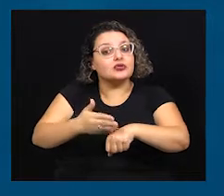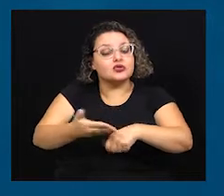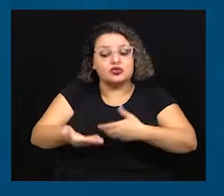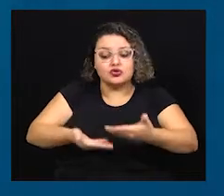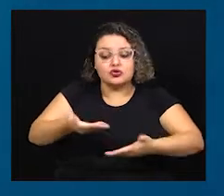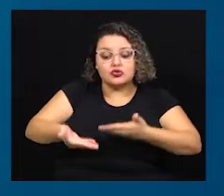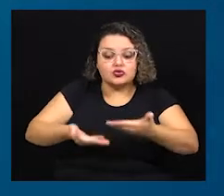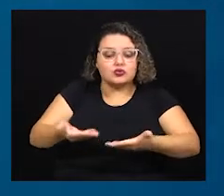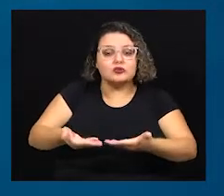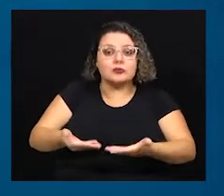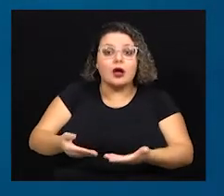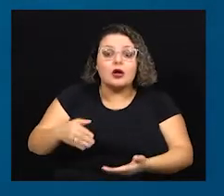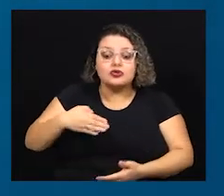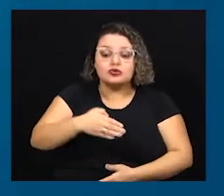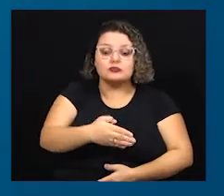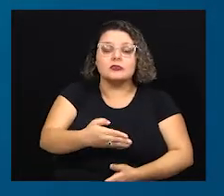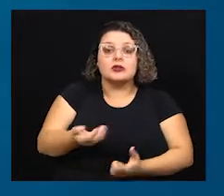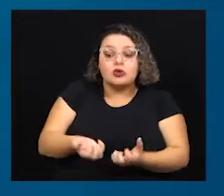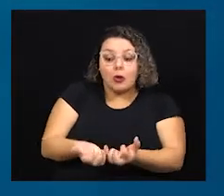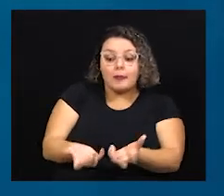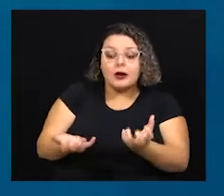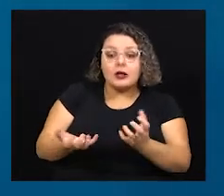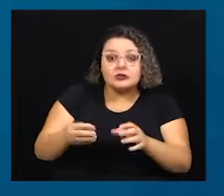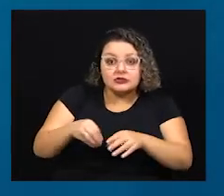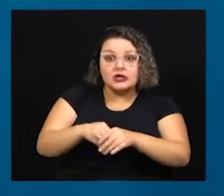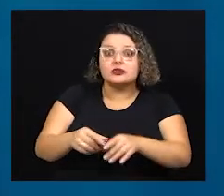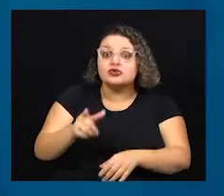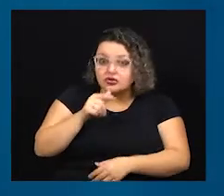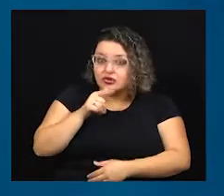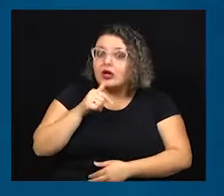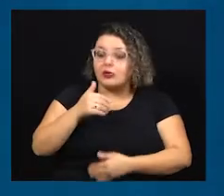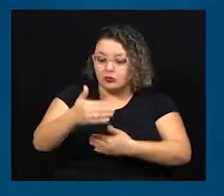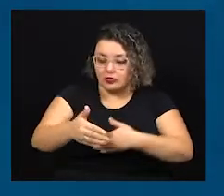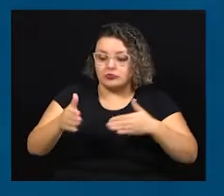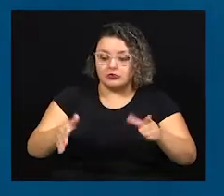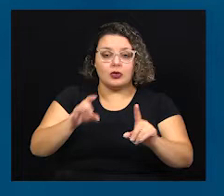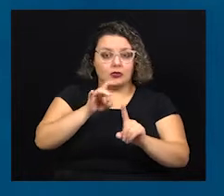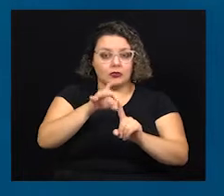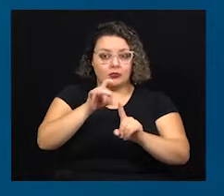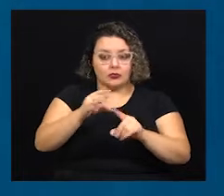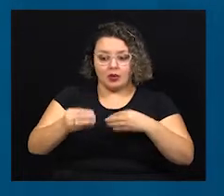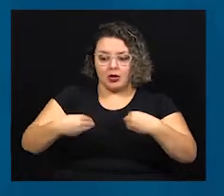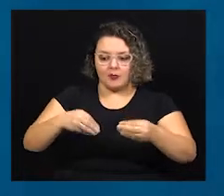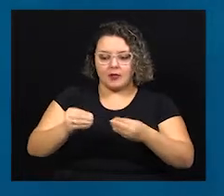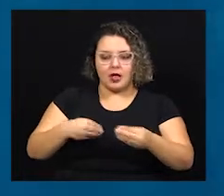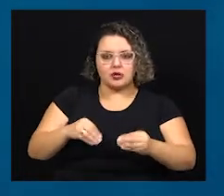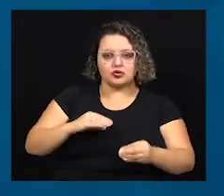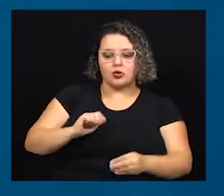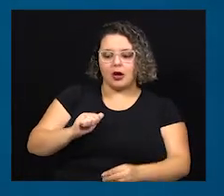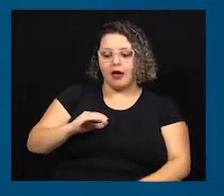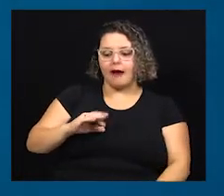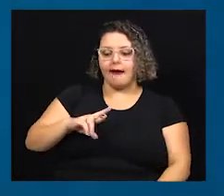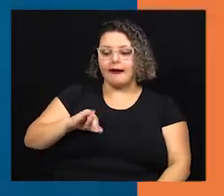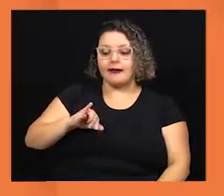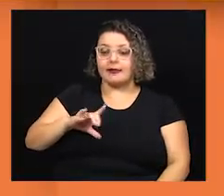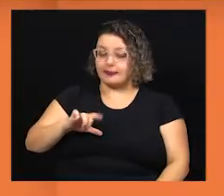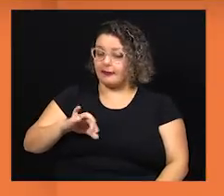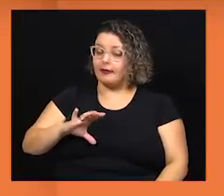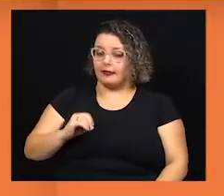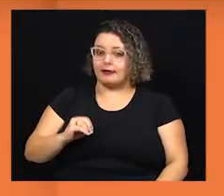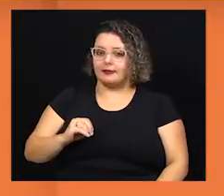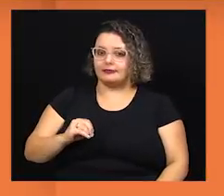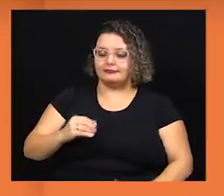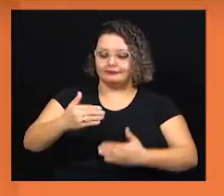peixes, plantas e outros organismos aquáticos em recipientes de vidro, acrílico ou plástico conhecidos